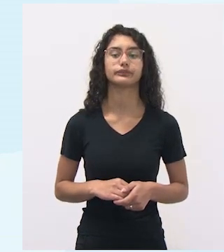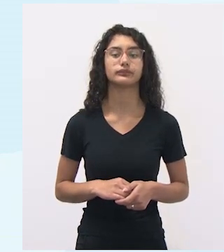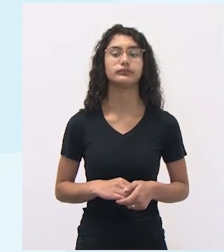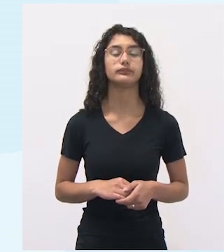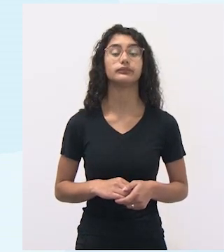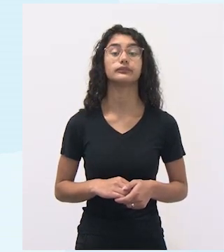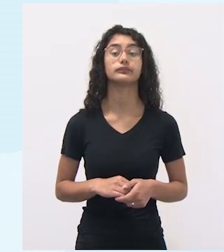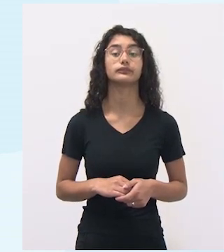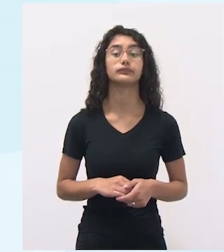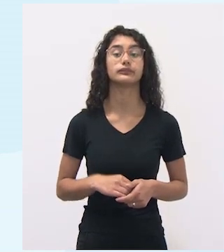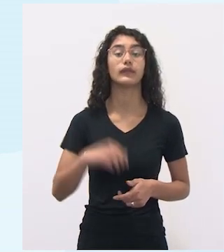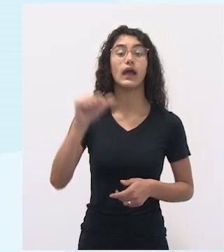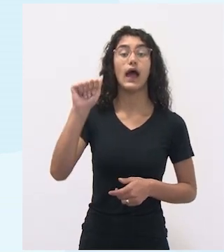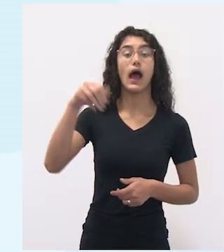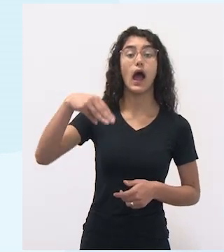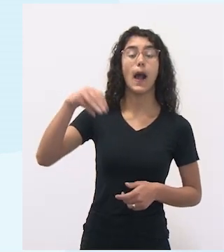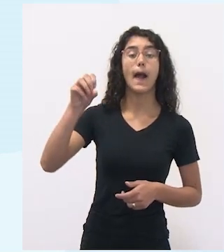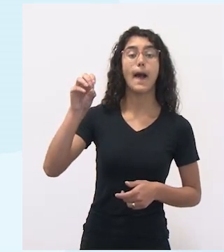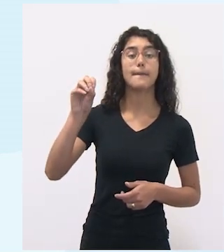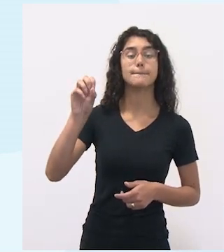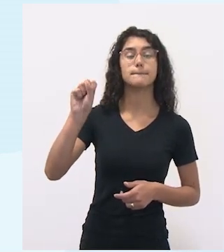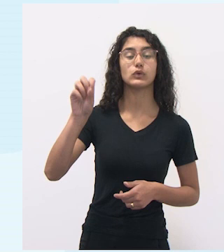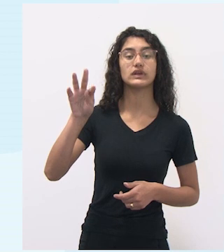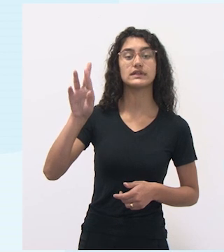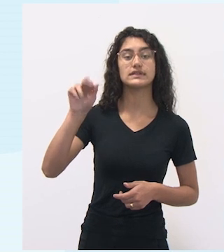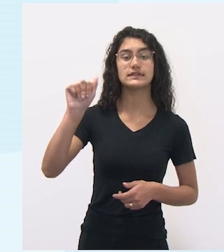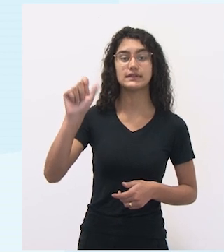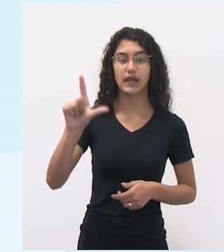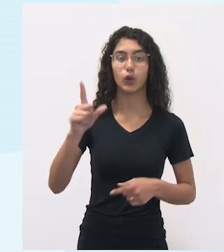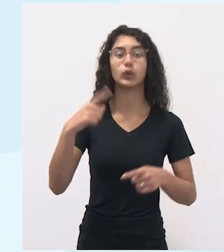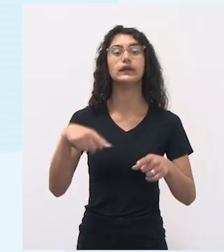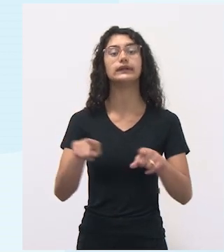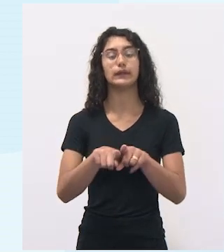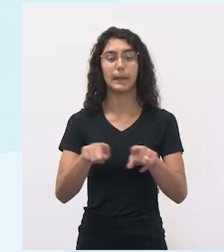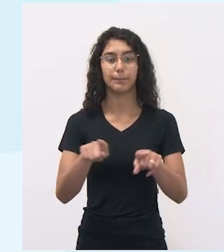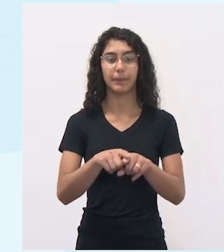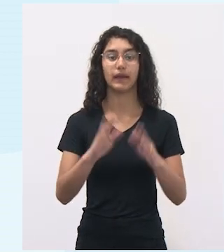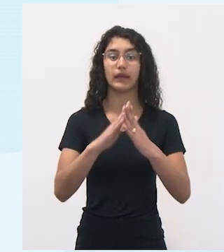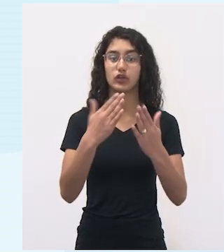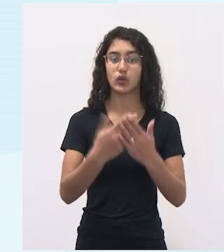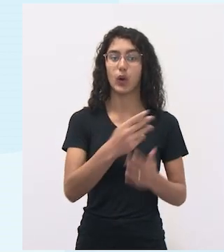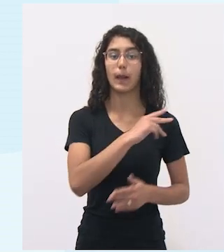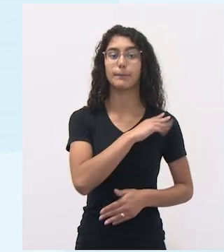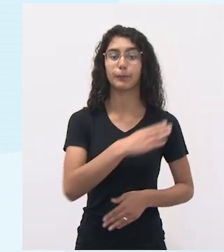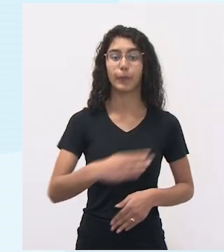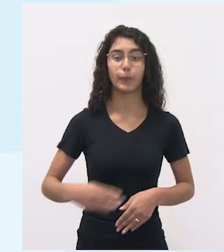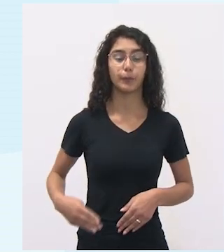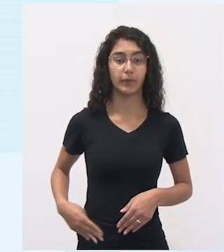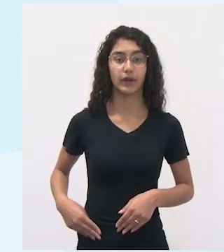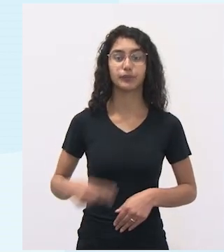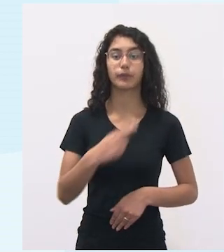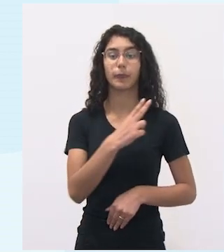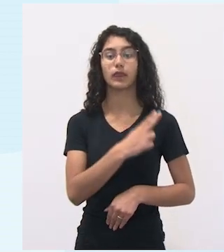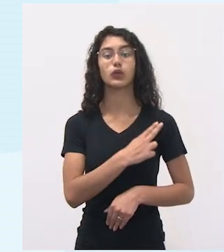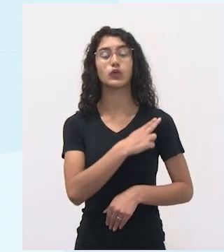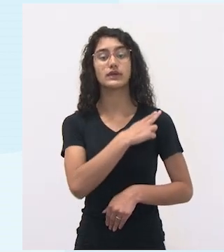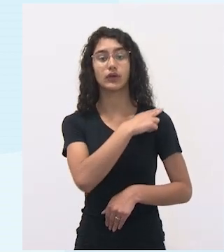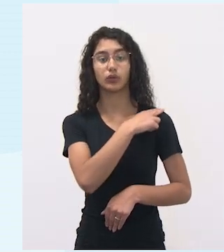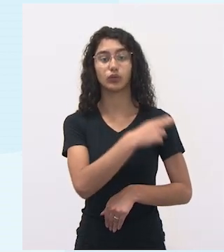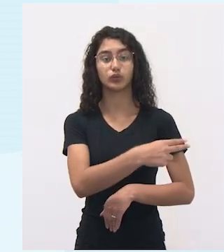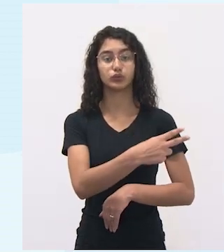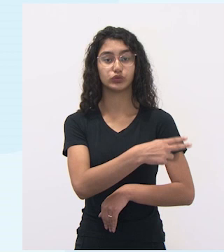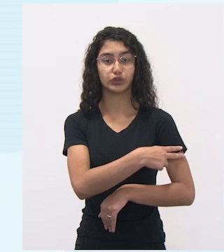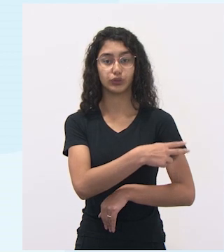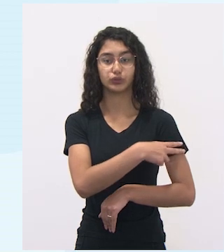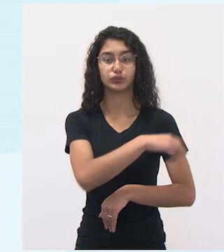a amostral, também na rede pública, nós vamos ter as séries avaliadas amostral do segundo ano do ensino